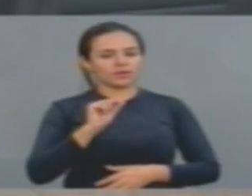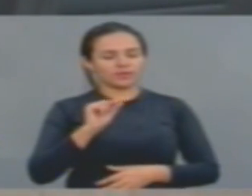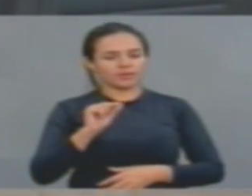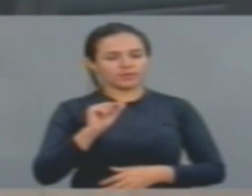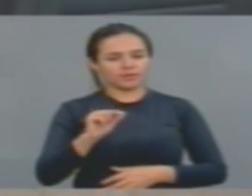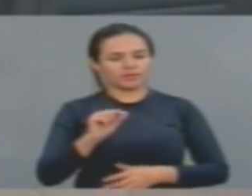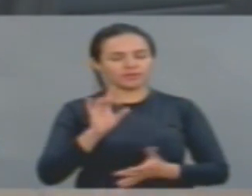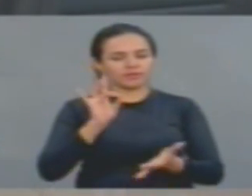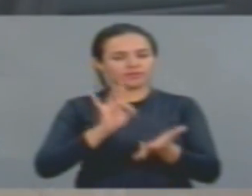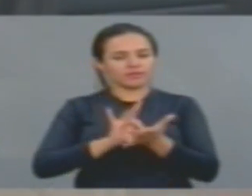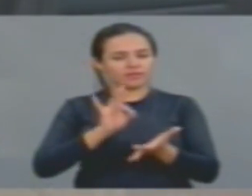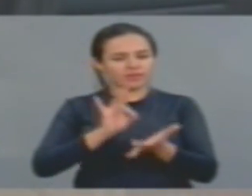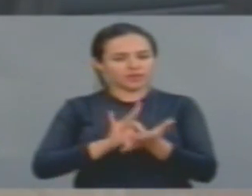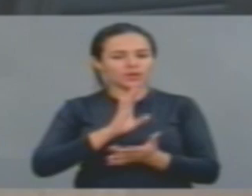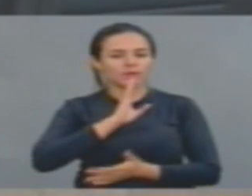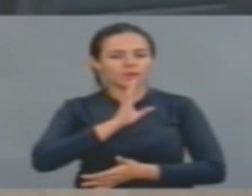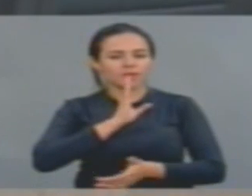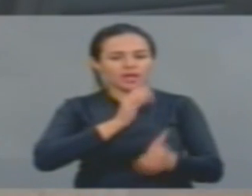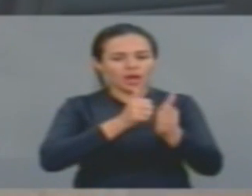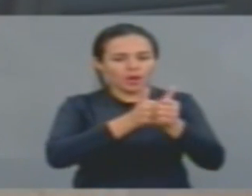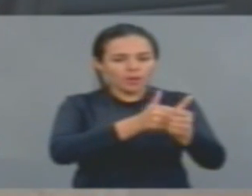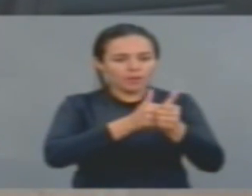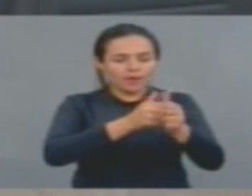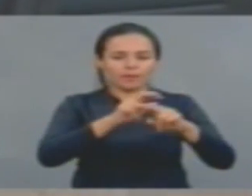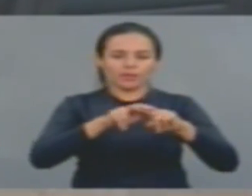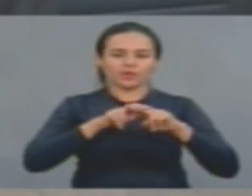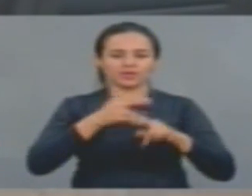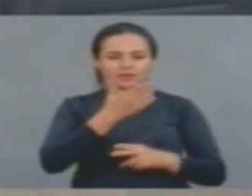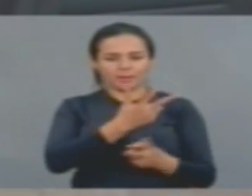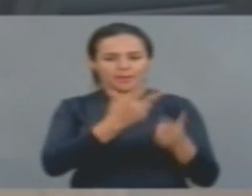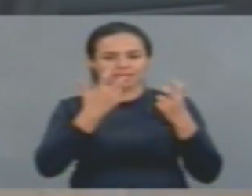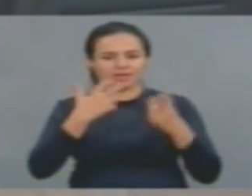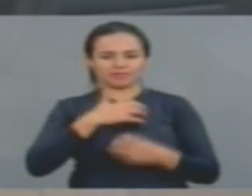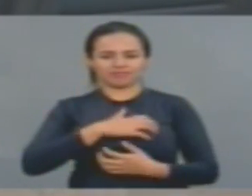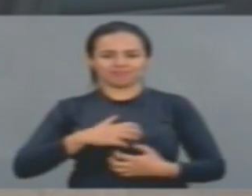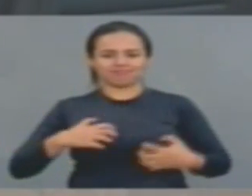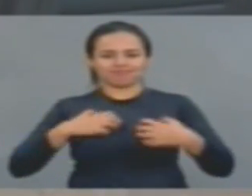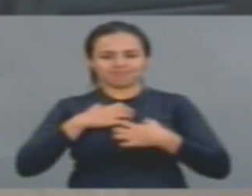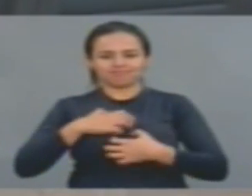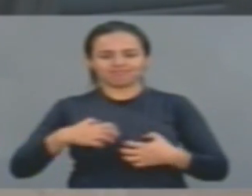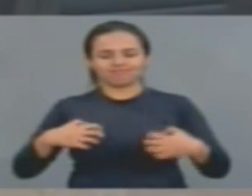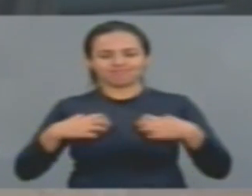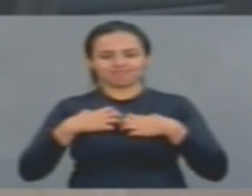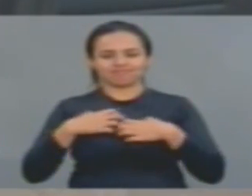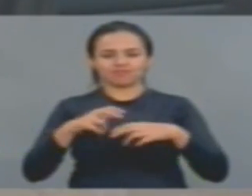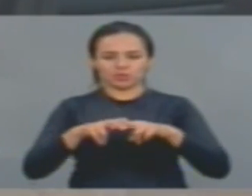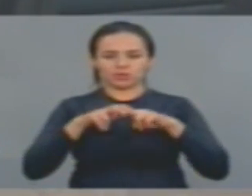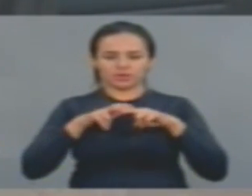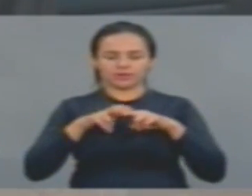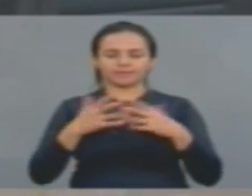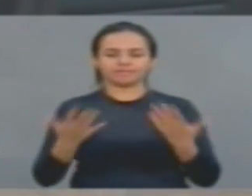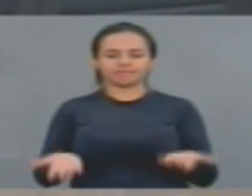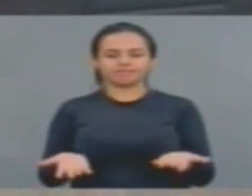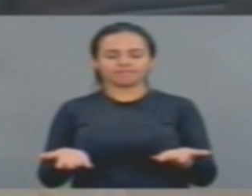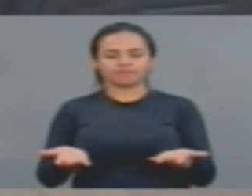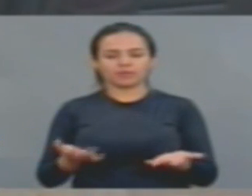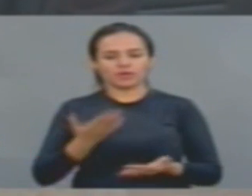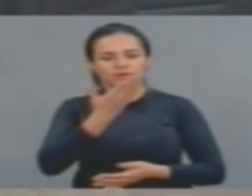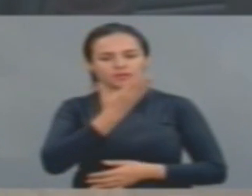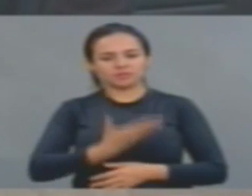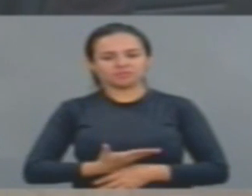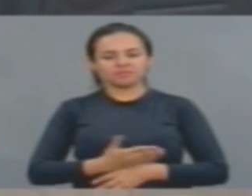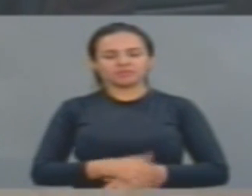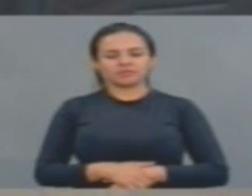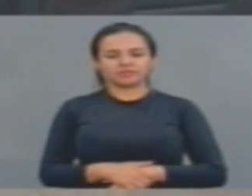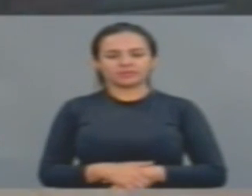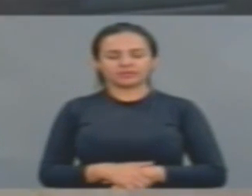está perto, próximo das situações. E acho que a indignação é algo muito valoroso para um companheiro como Vossa